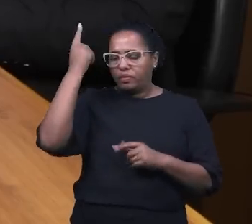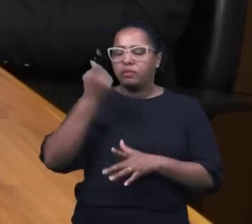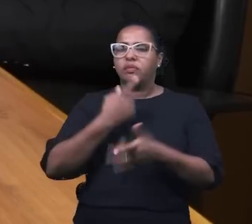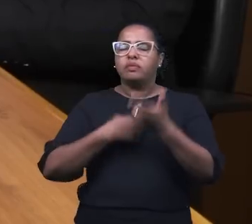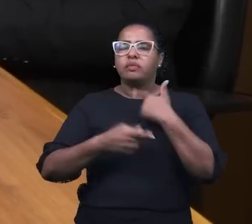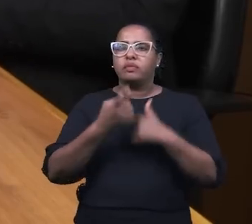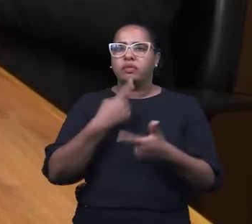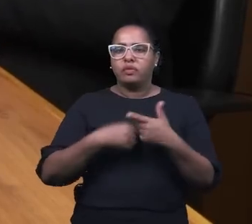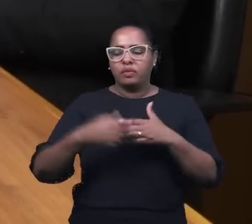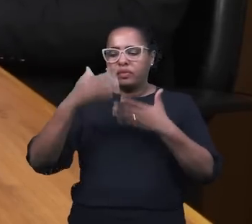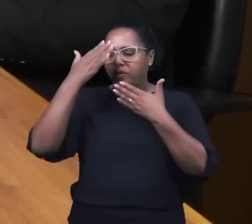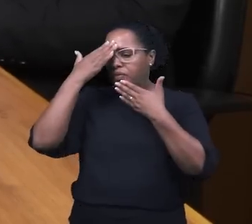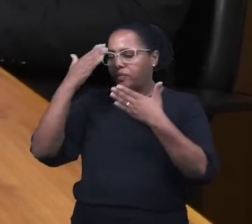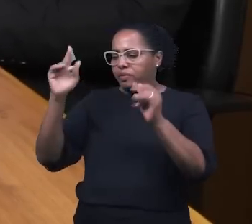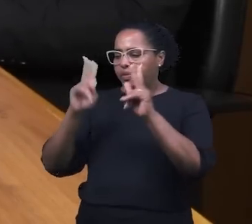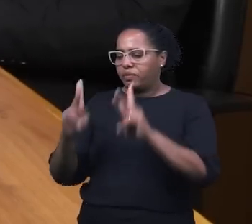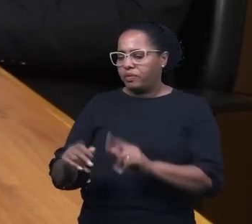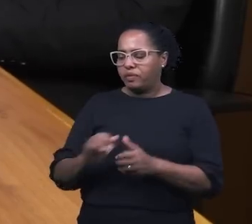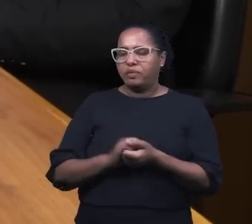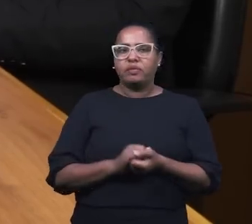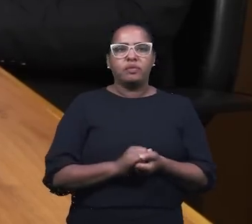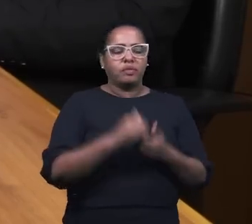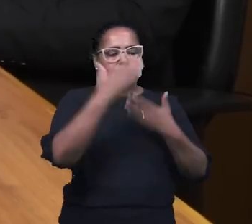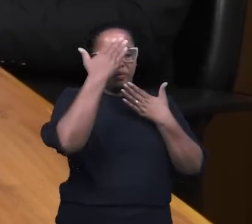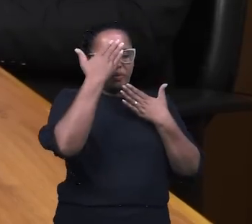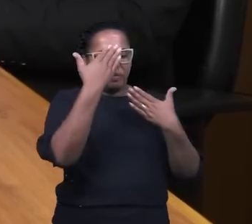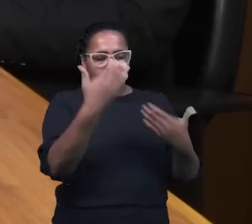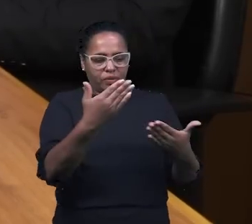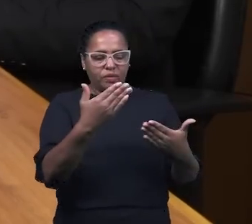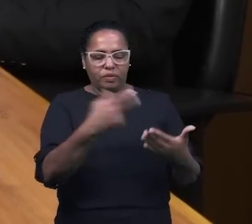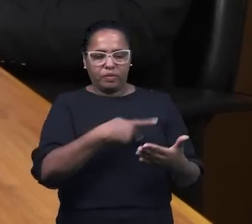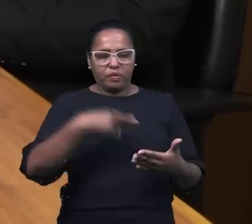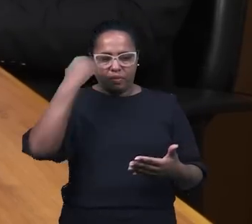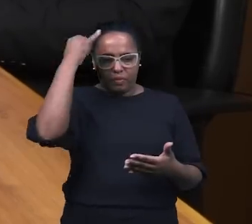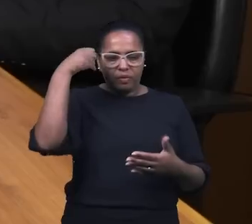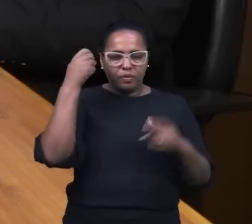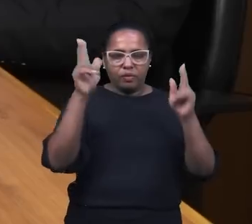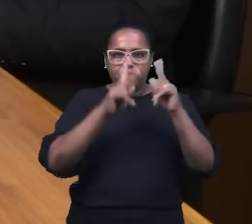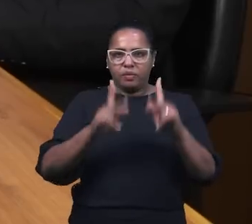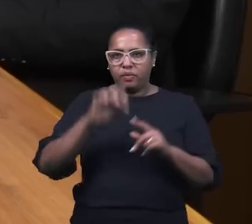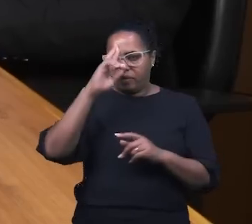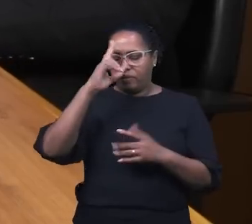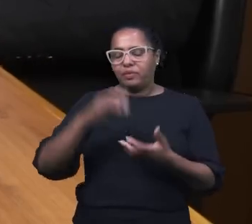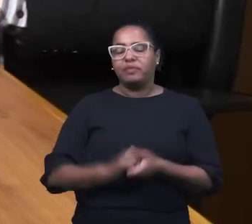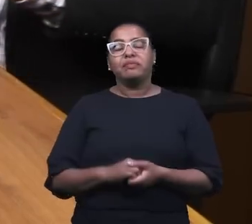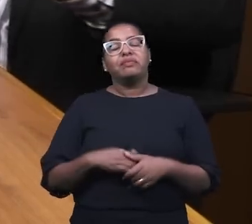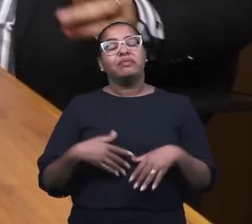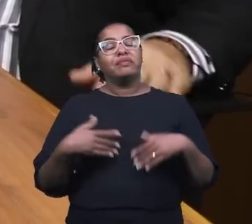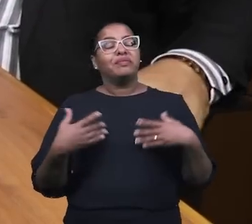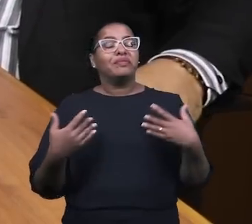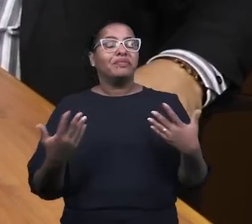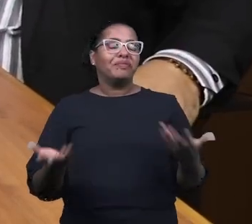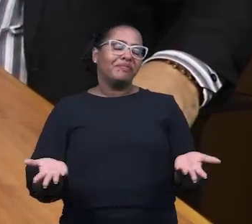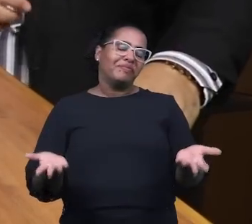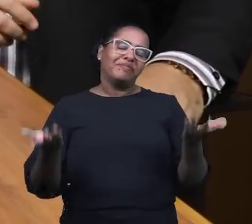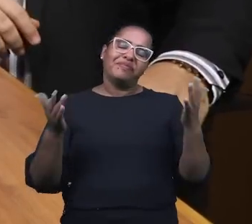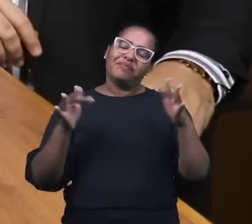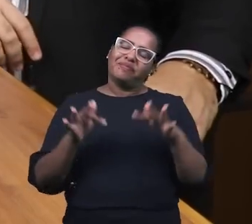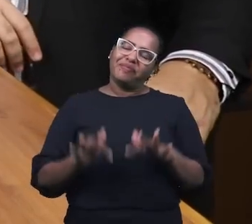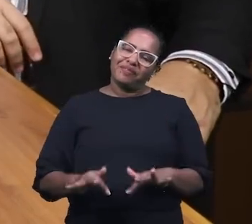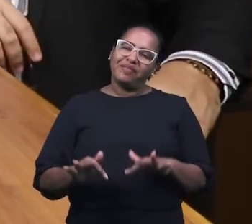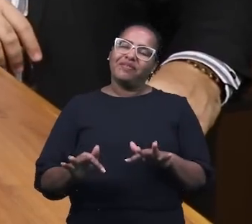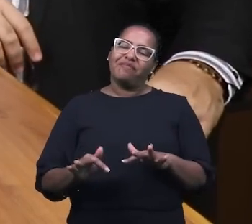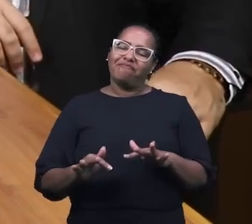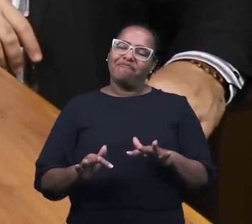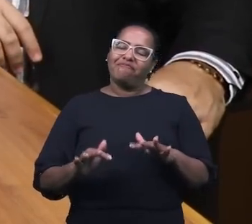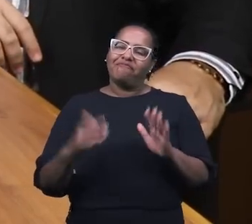que desejarem. Muito obrigado, Pai Senhor. Muito obrigado, pastor Josias, Pai Senhor. Bom, a gente chega então assim ao final